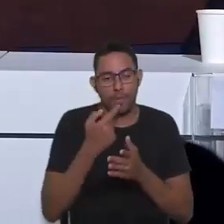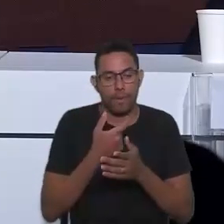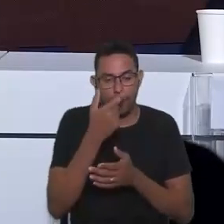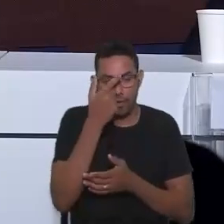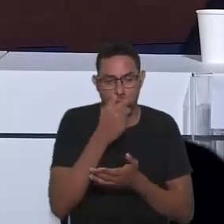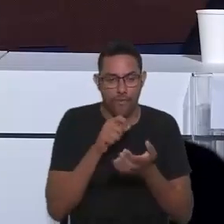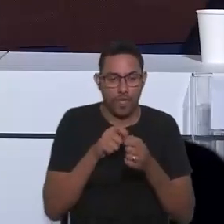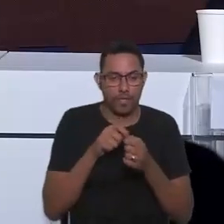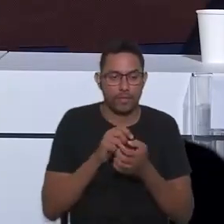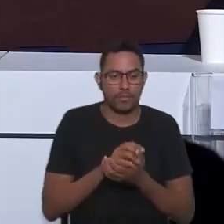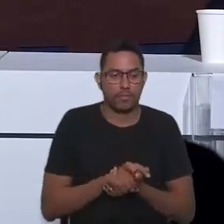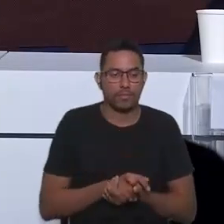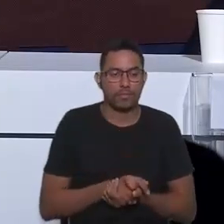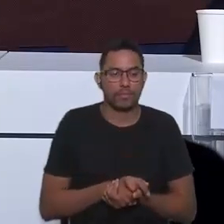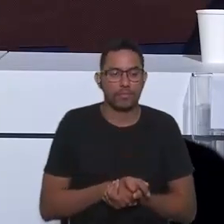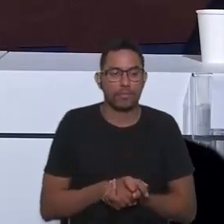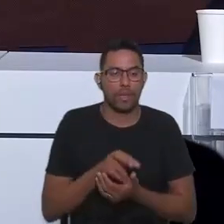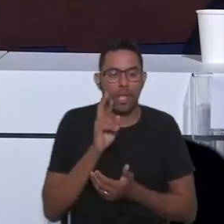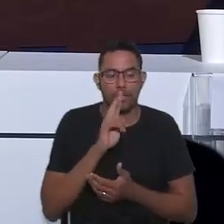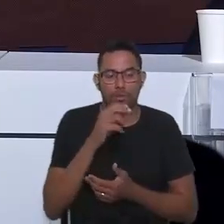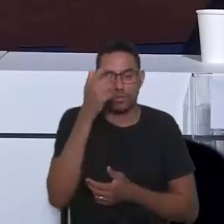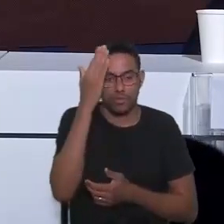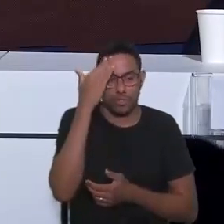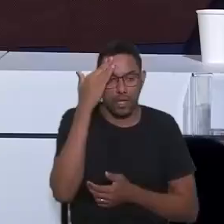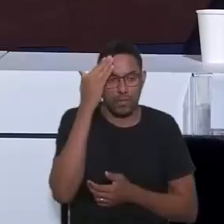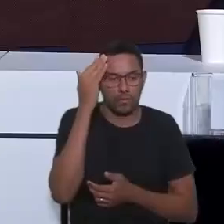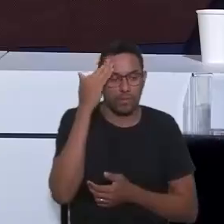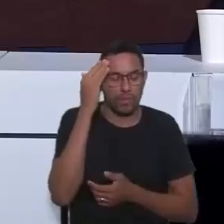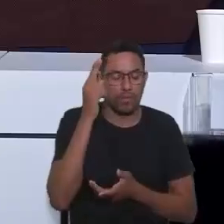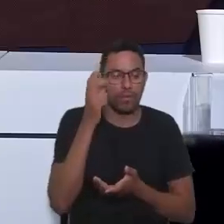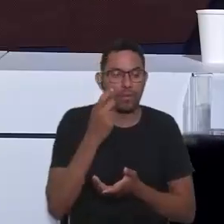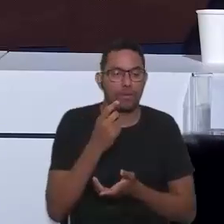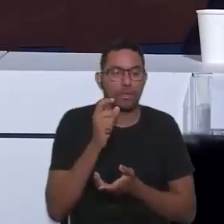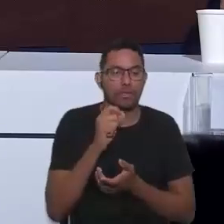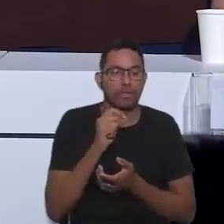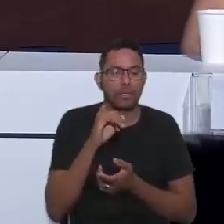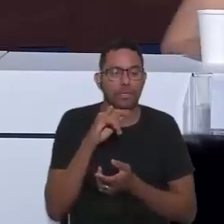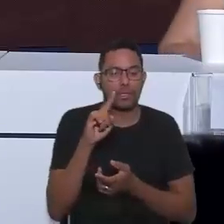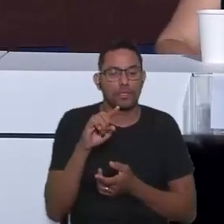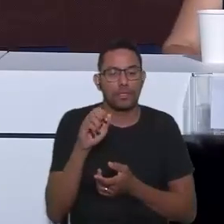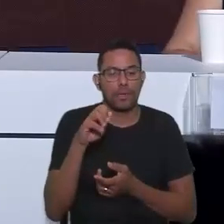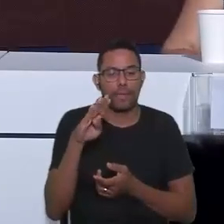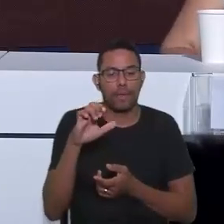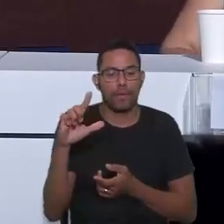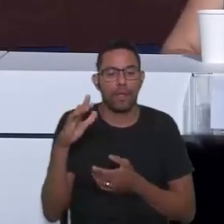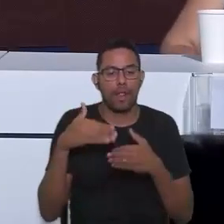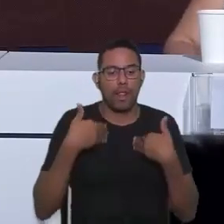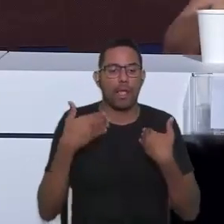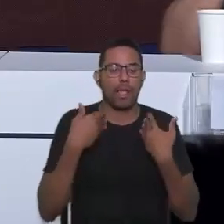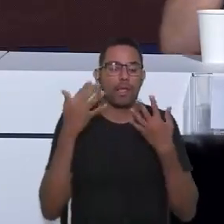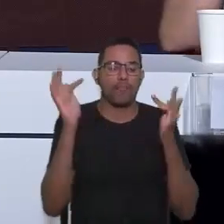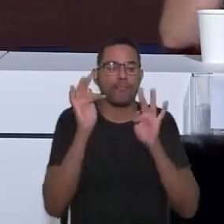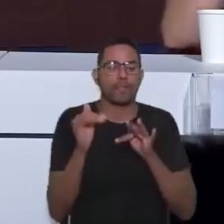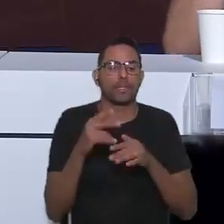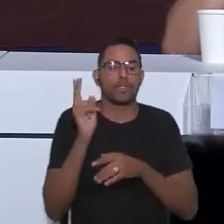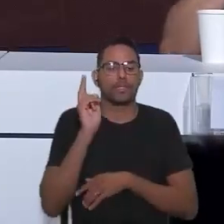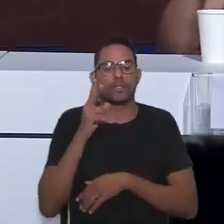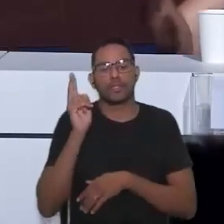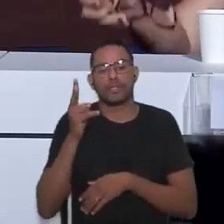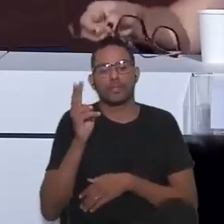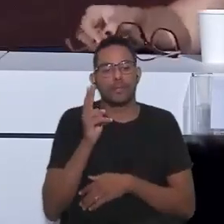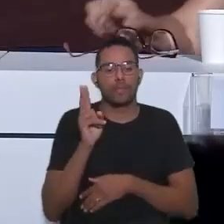que eu faço, corresponda àquilo que eu sei. Aquilo que eu sei é que a Isabel é uma alegria, é uma felicidade. Vai ser